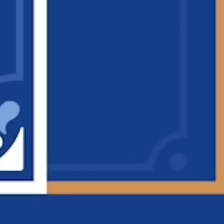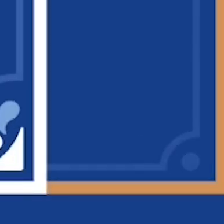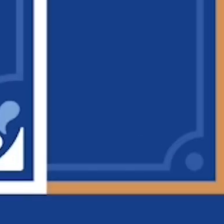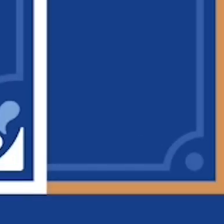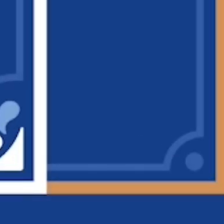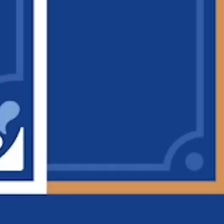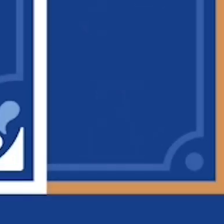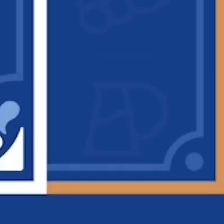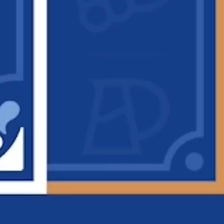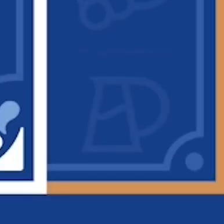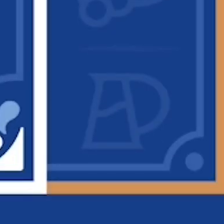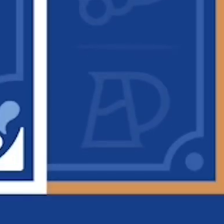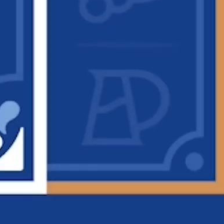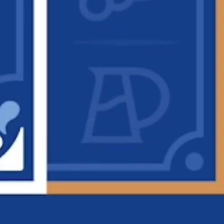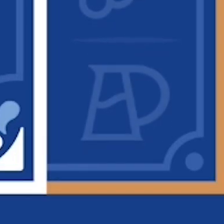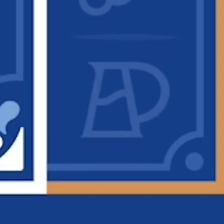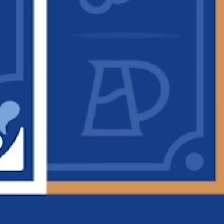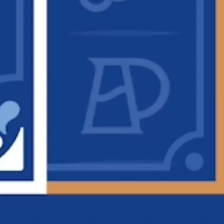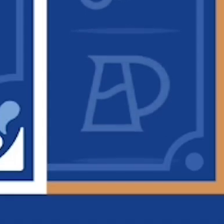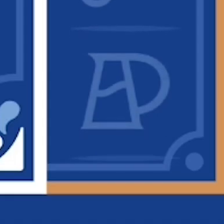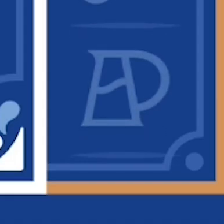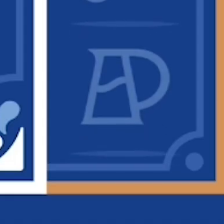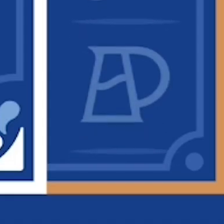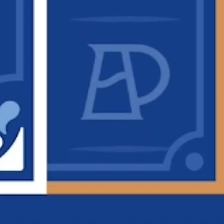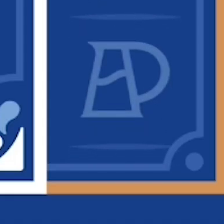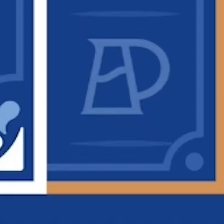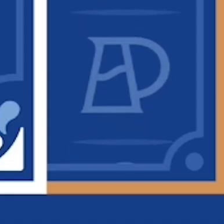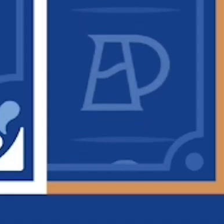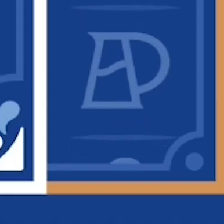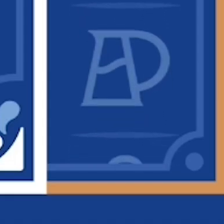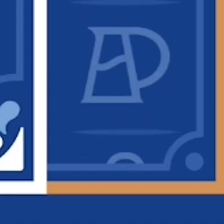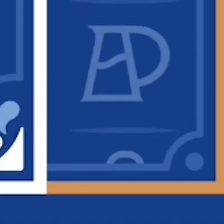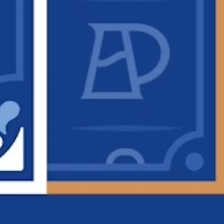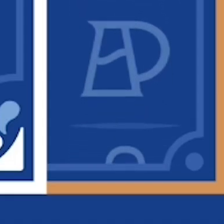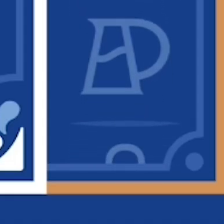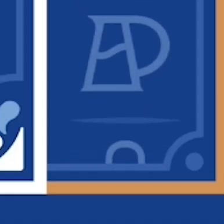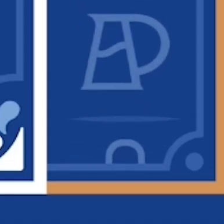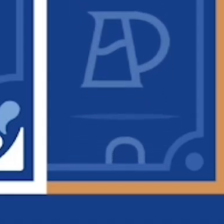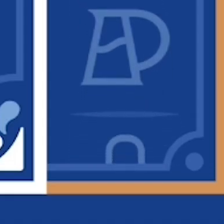Estamos de volta. E aí? Bora prosear?